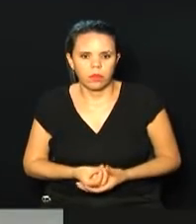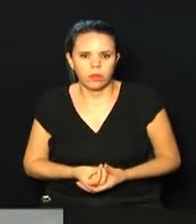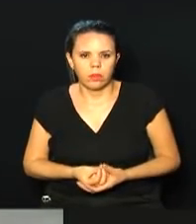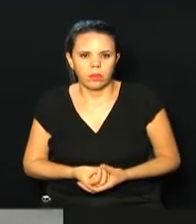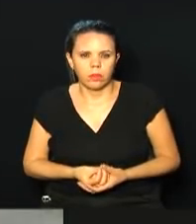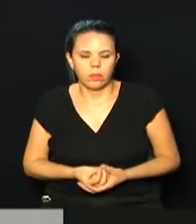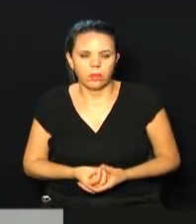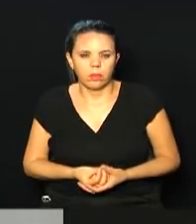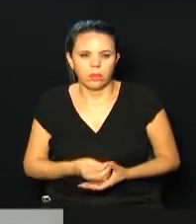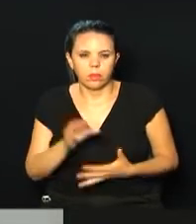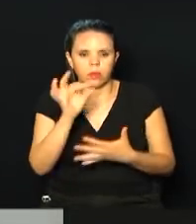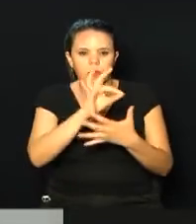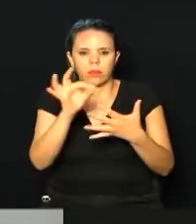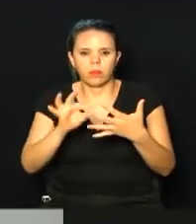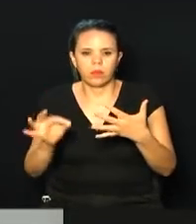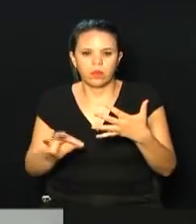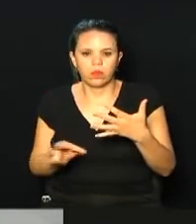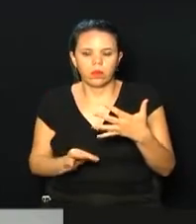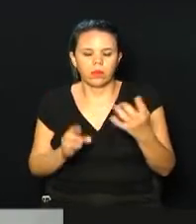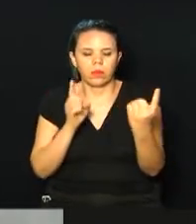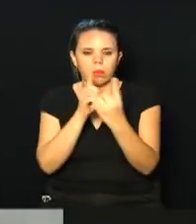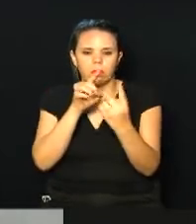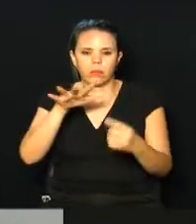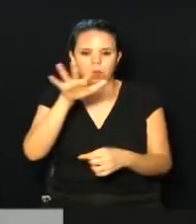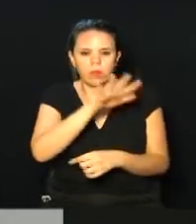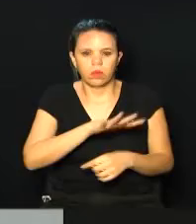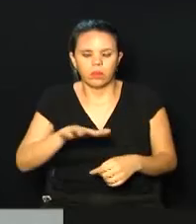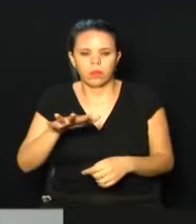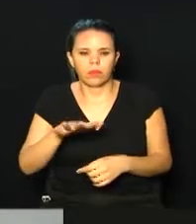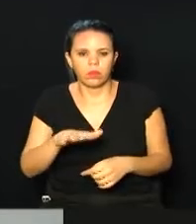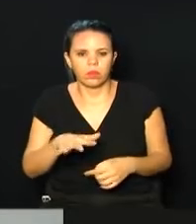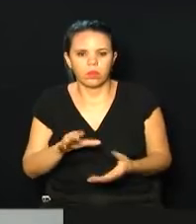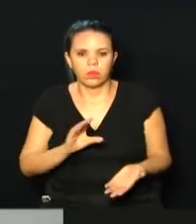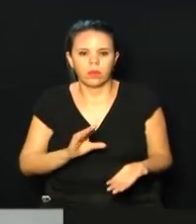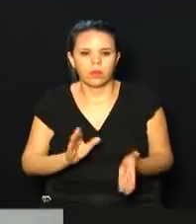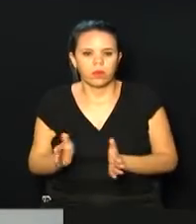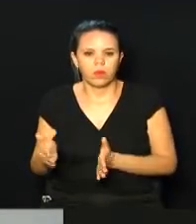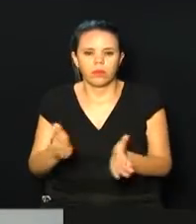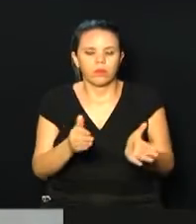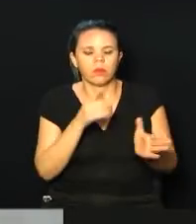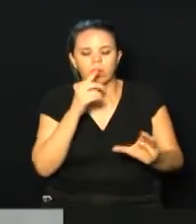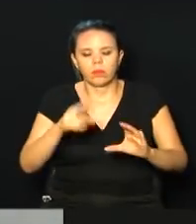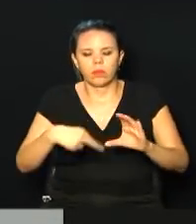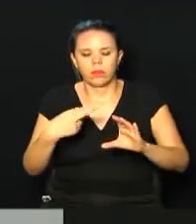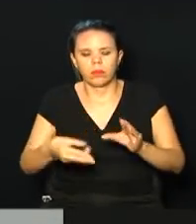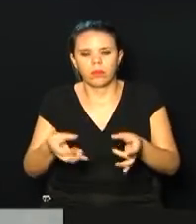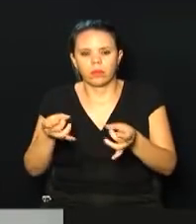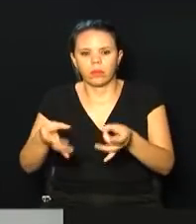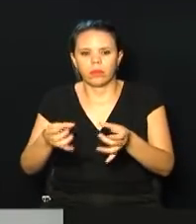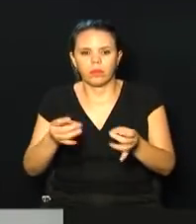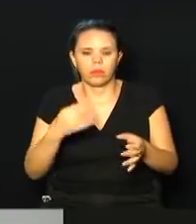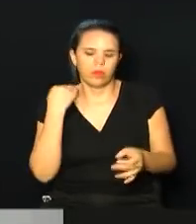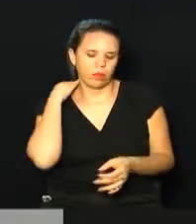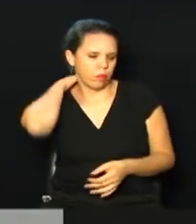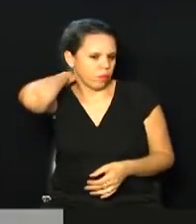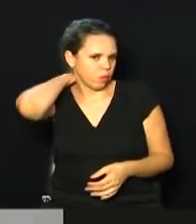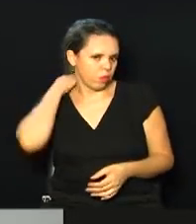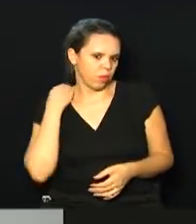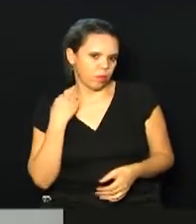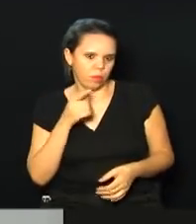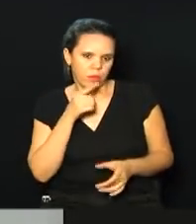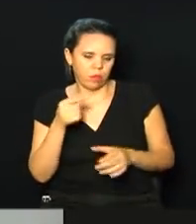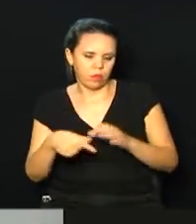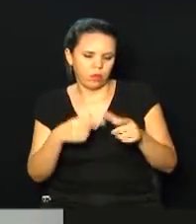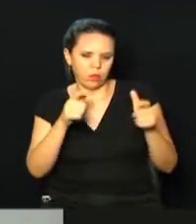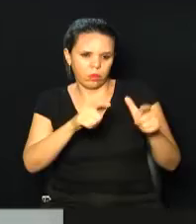Esse conjunto de serviços, como a destinação do resíduo, a destinação do lixo,